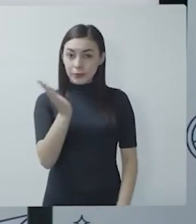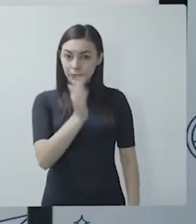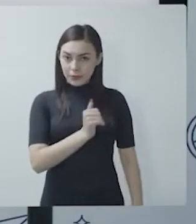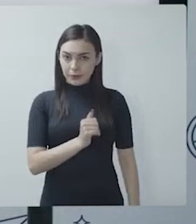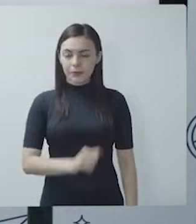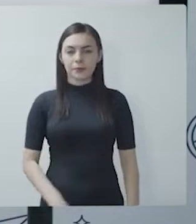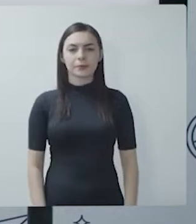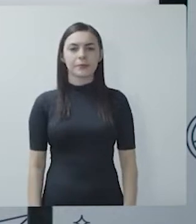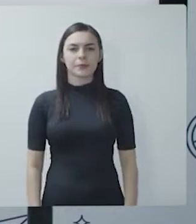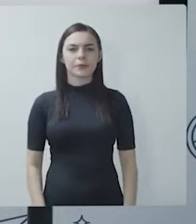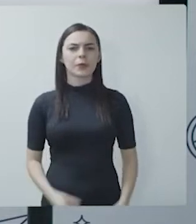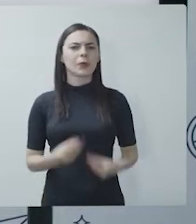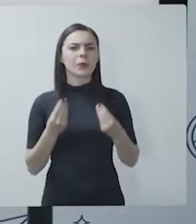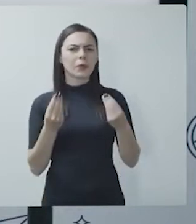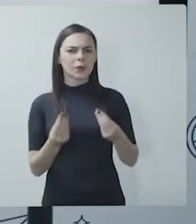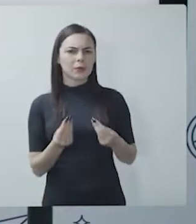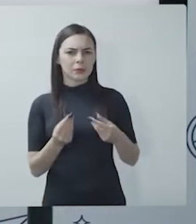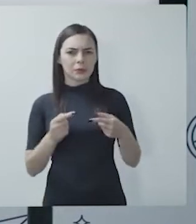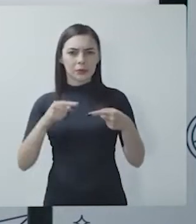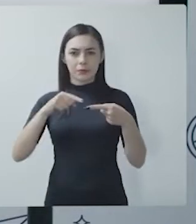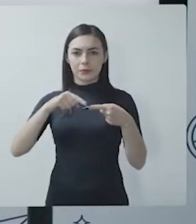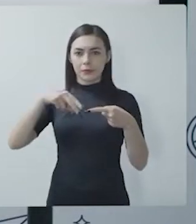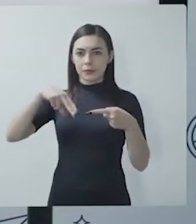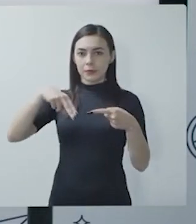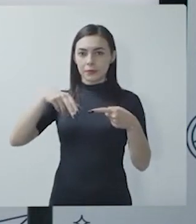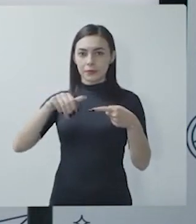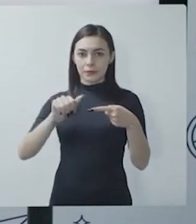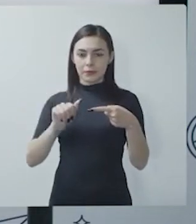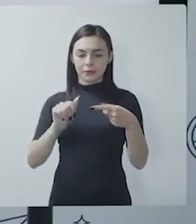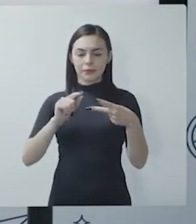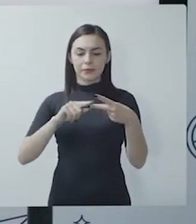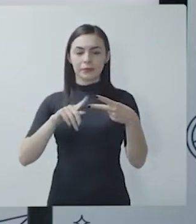lá. Como é que vai ficar? Natação.